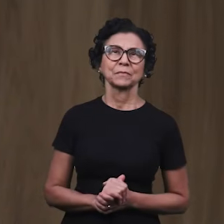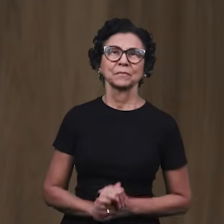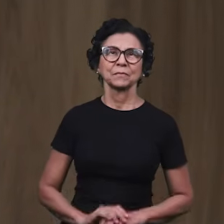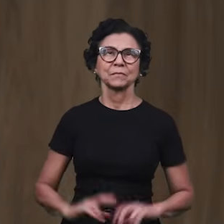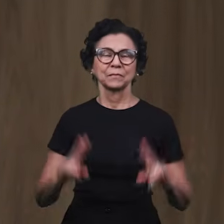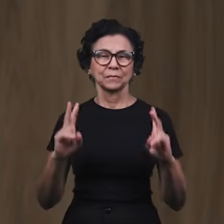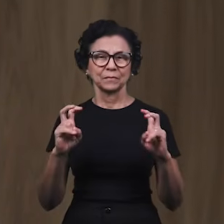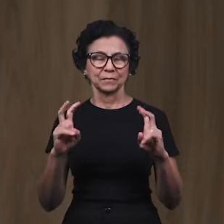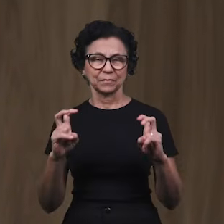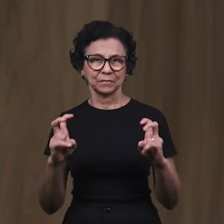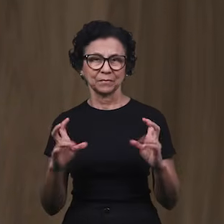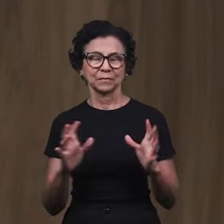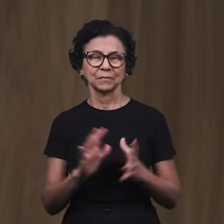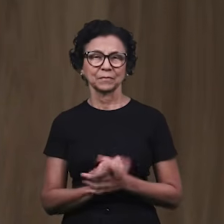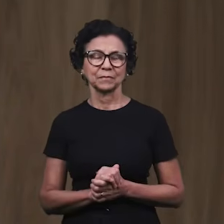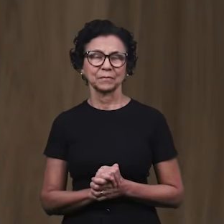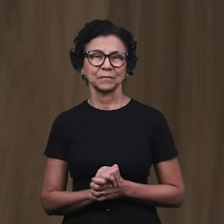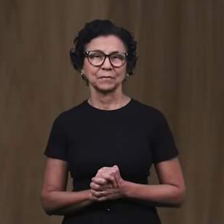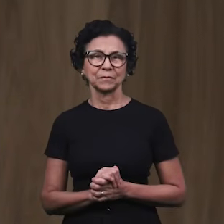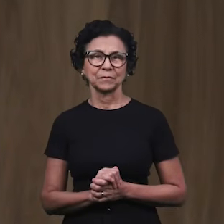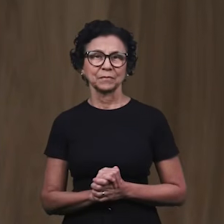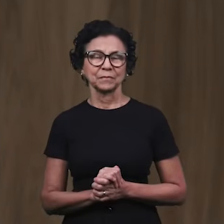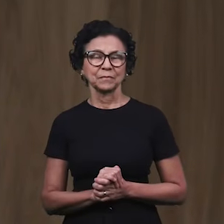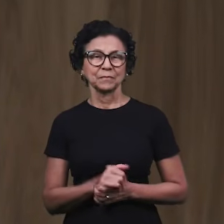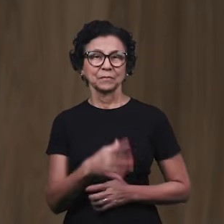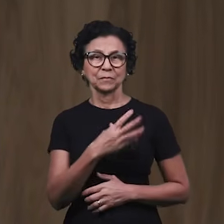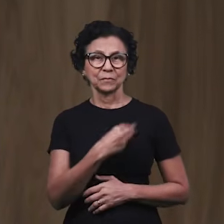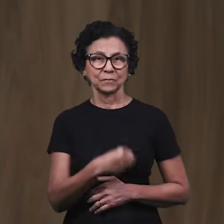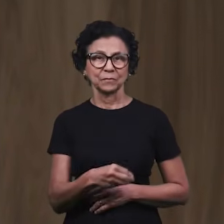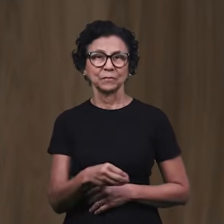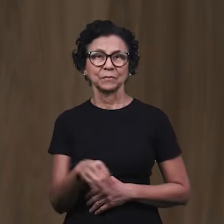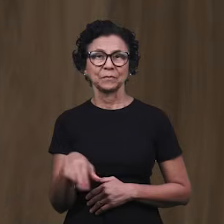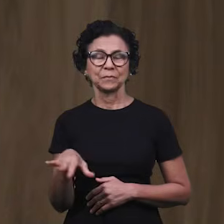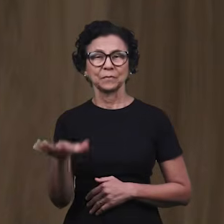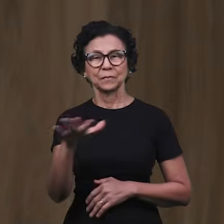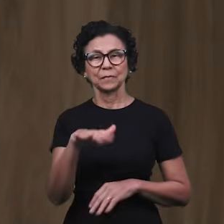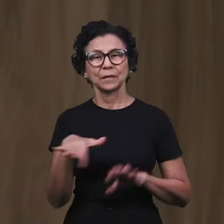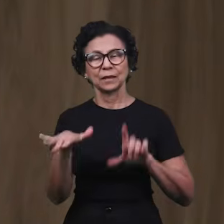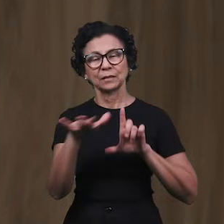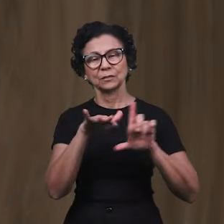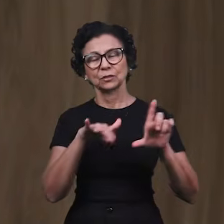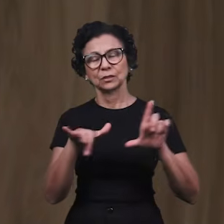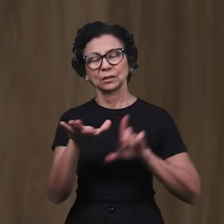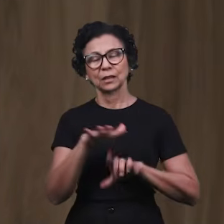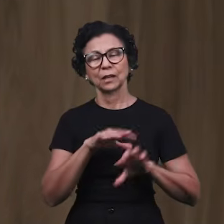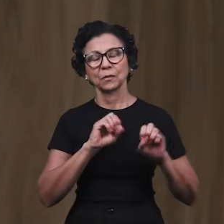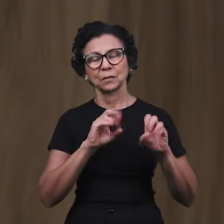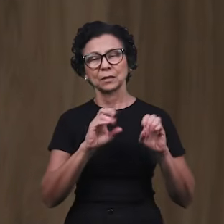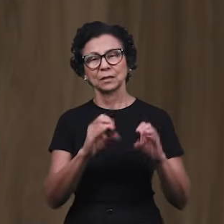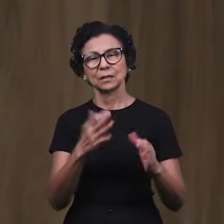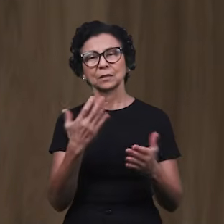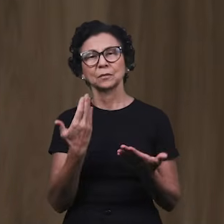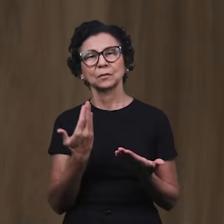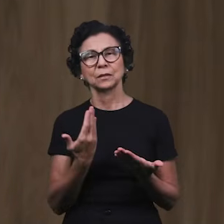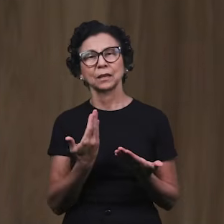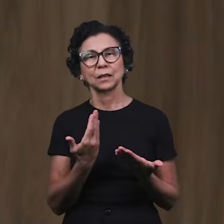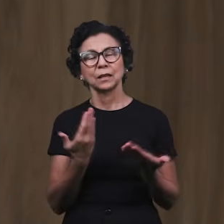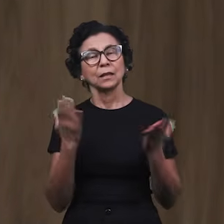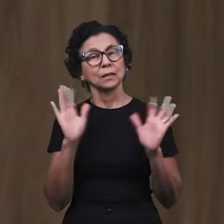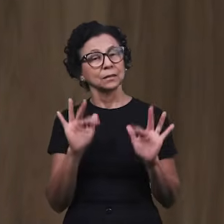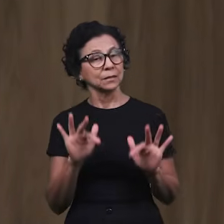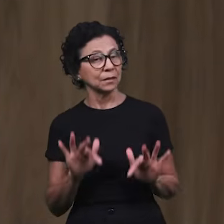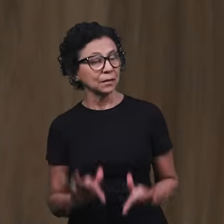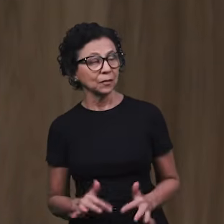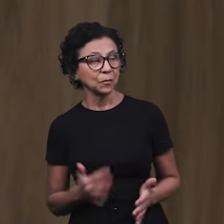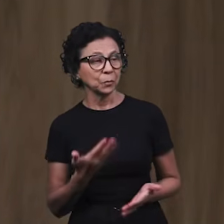esse bloco da educação dos filhos na era digital, falando dos usos das tecnologias, e nós encerramos com